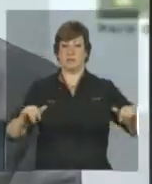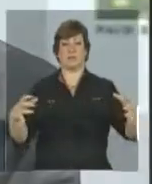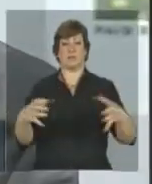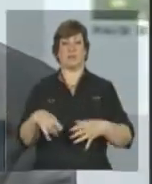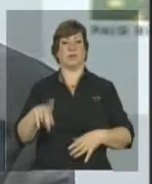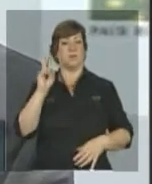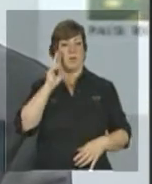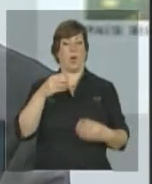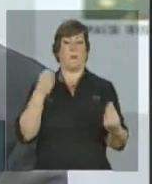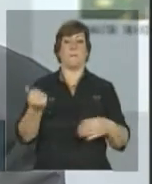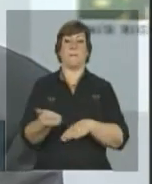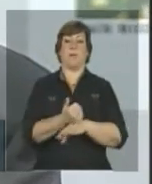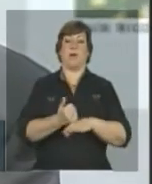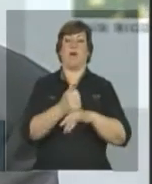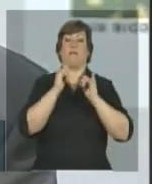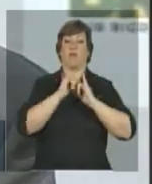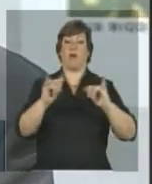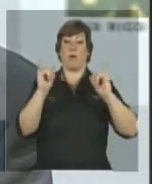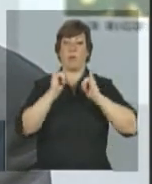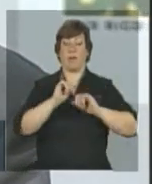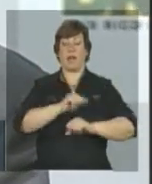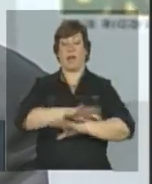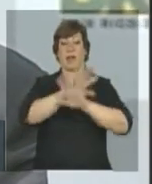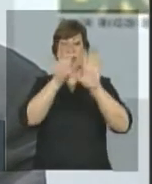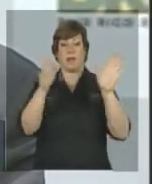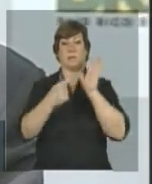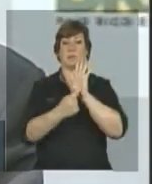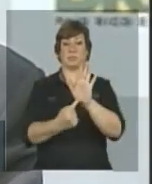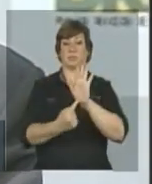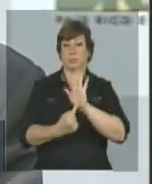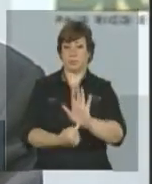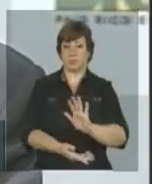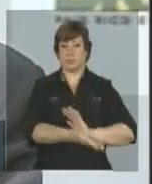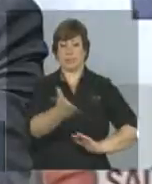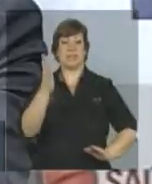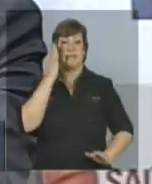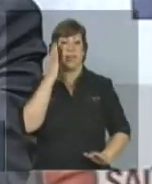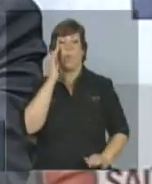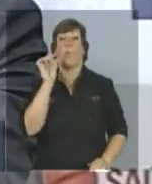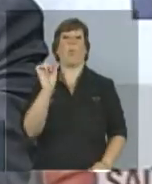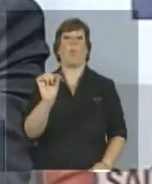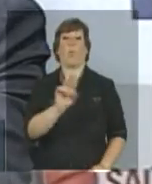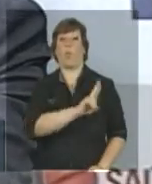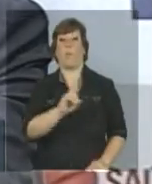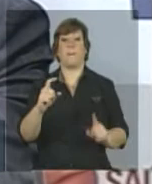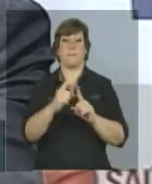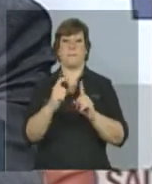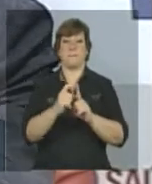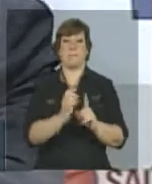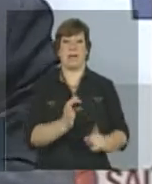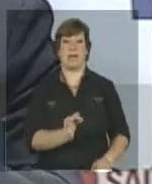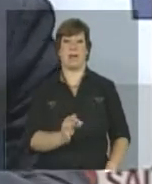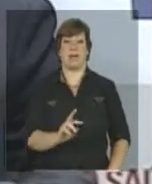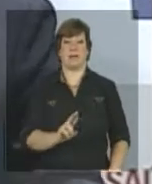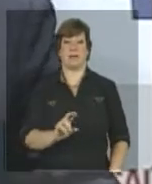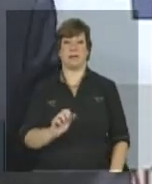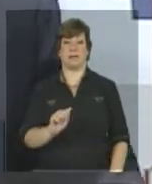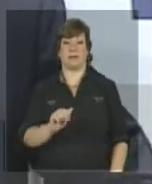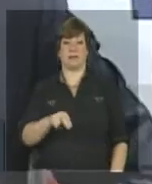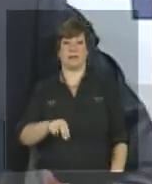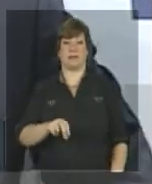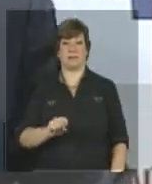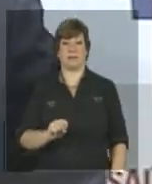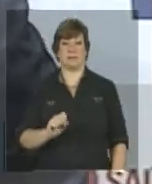o aprimoramento das informações, uma melhoria do Sistema Nacional, o Sistema de Informações do Sistema Nacional de Transplantes. Estão aqui